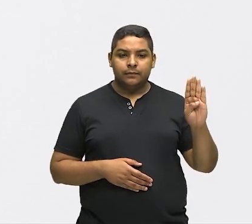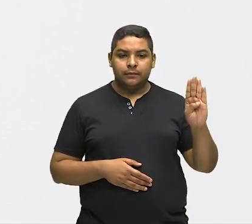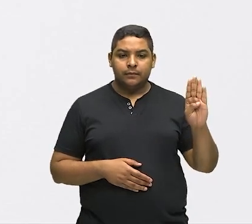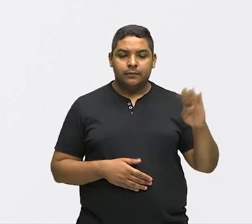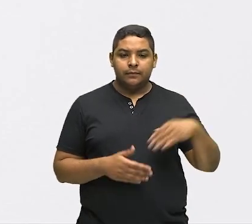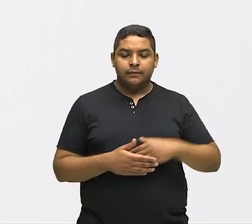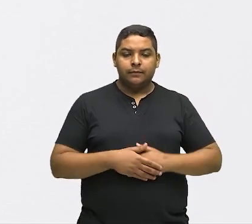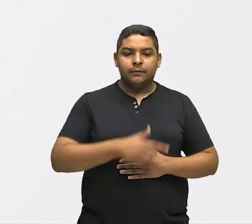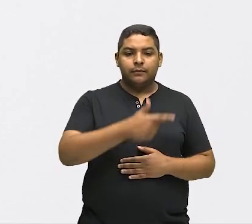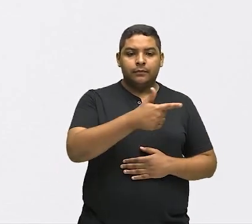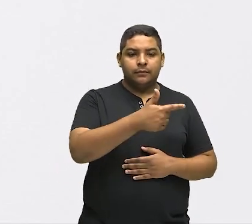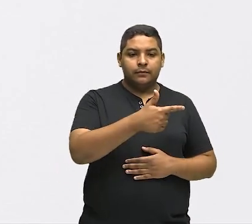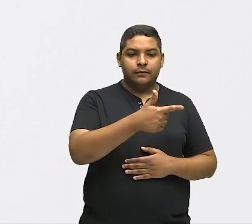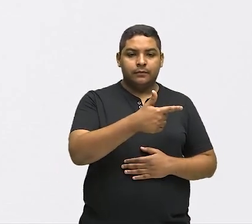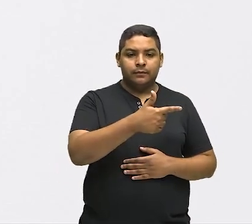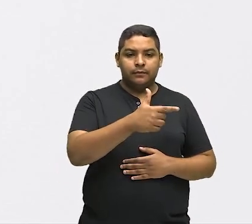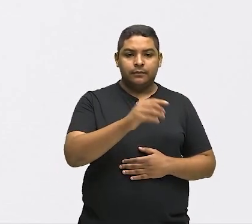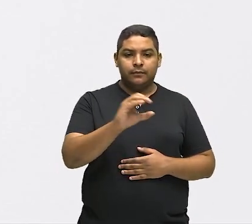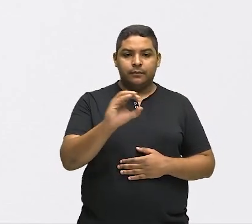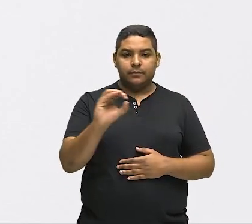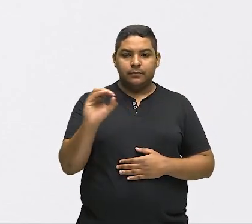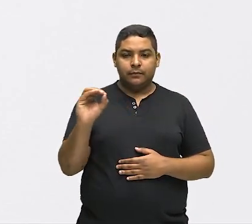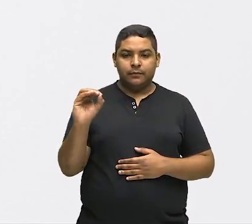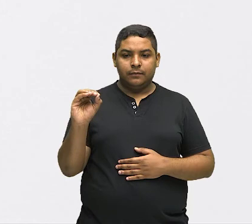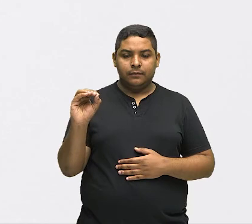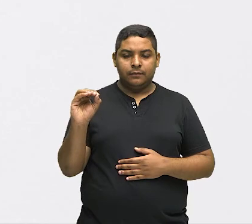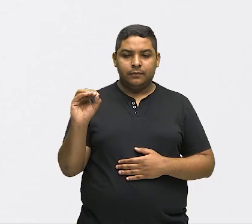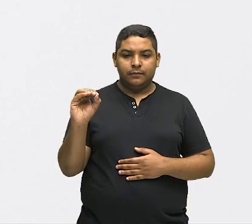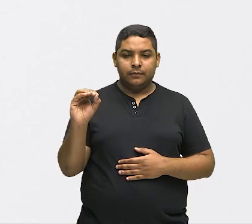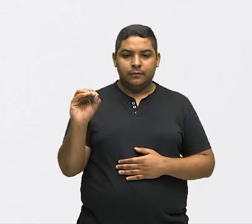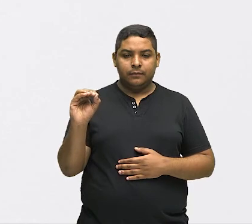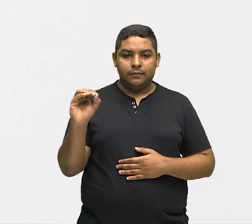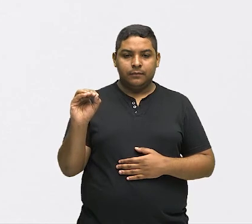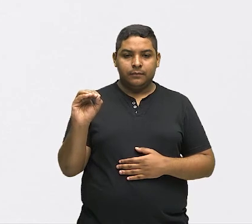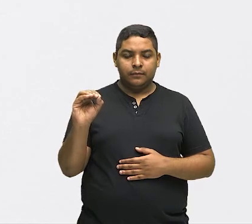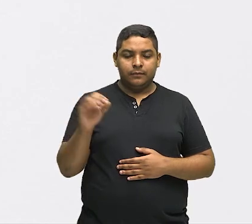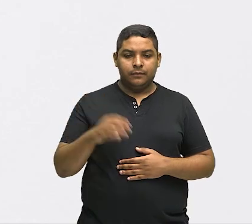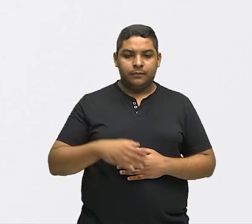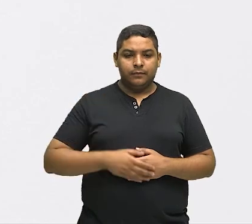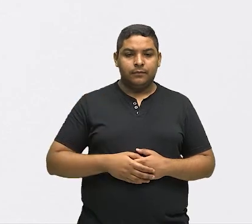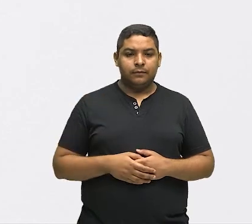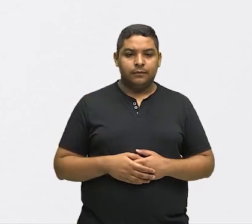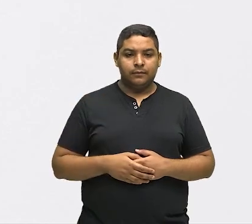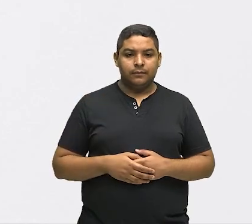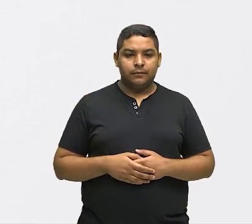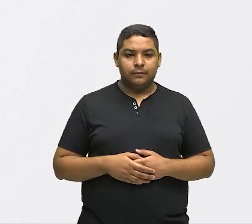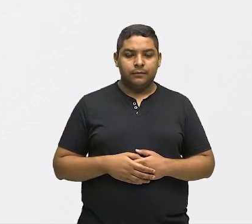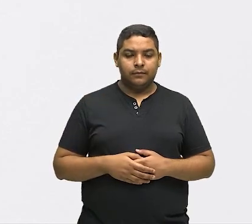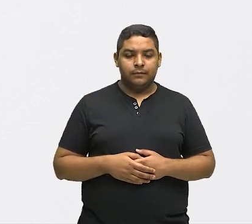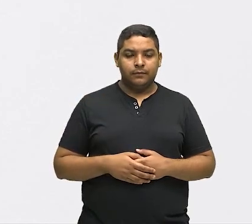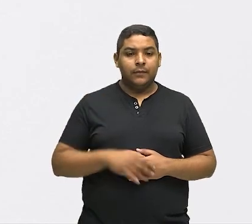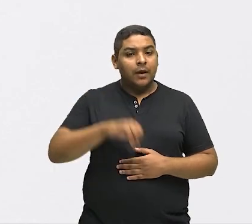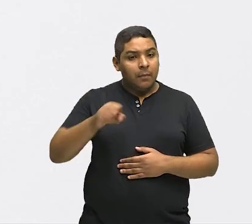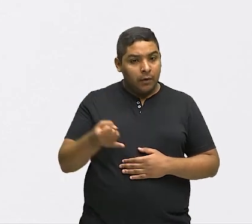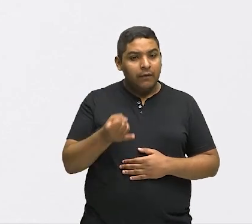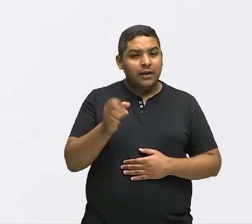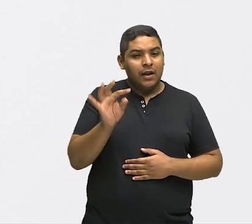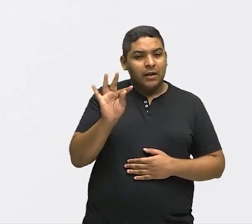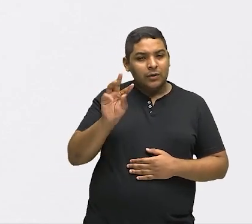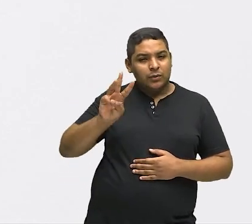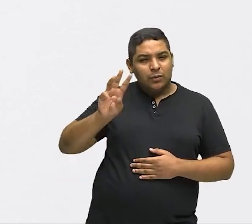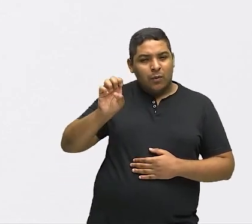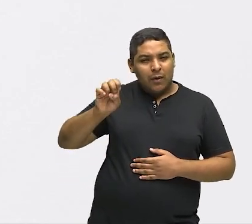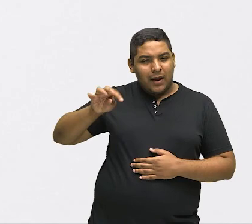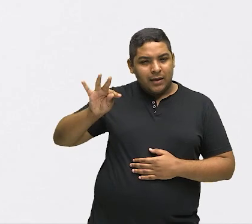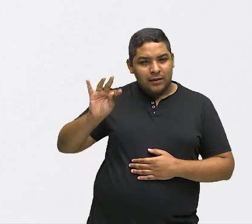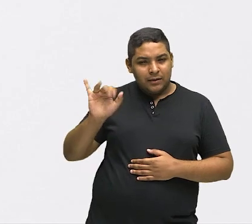20. 20. 20. Quero aproveitar esse 20 para a gente lembrar como é que a gente